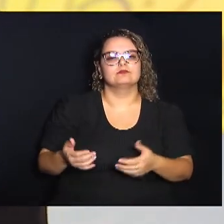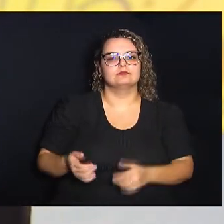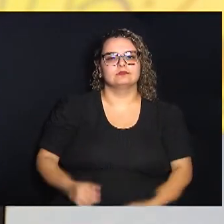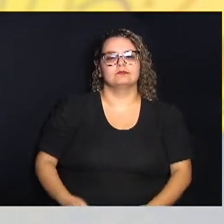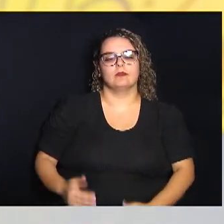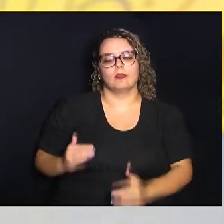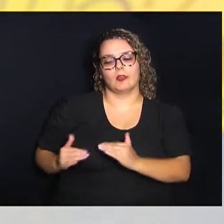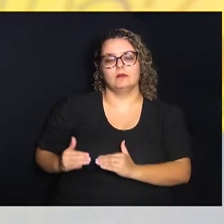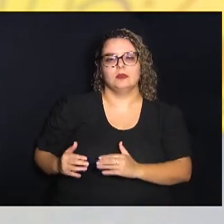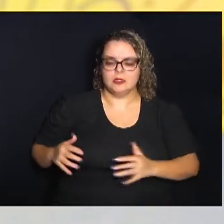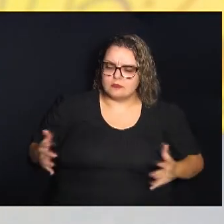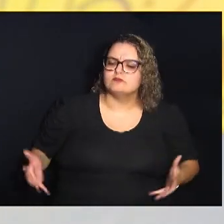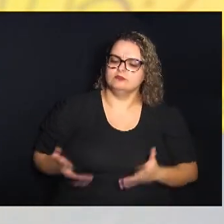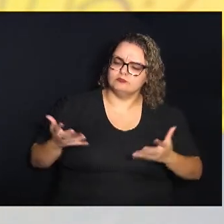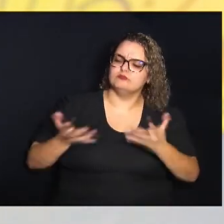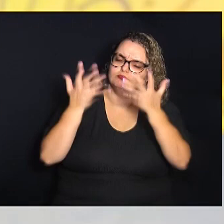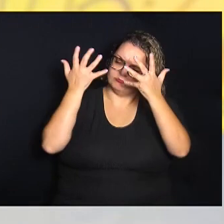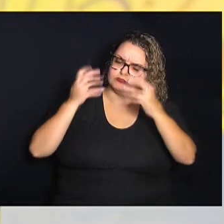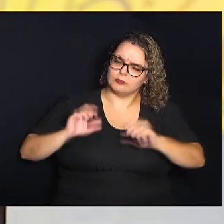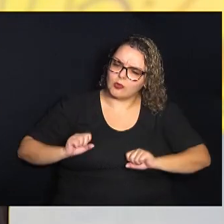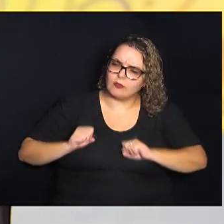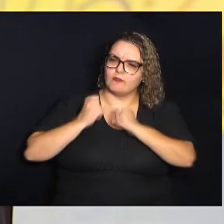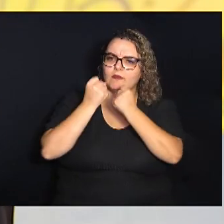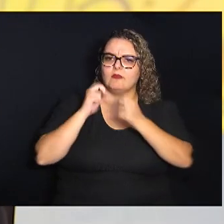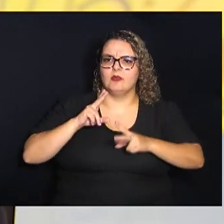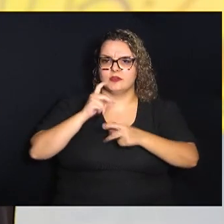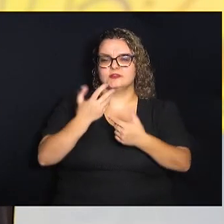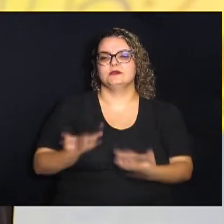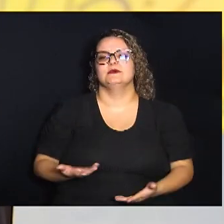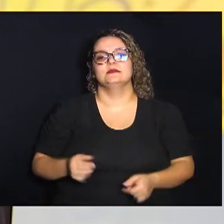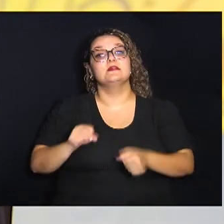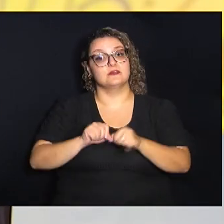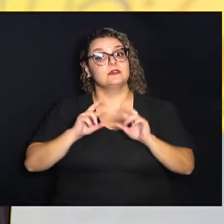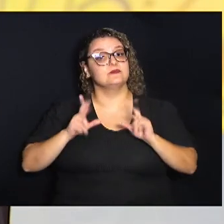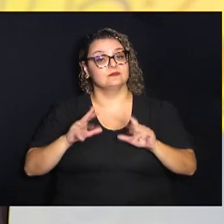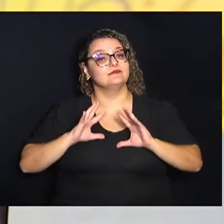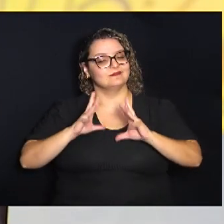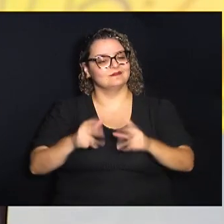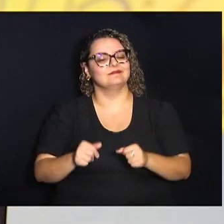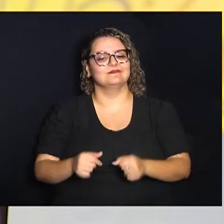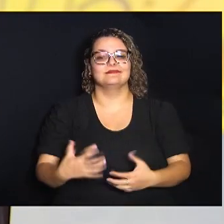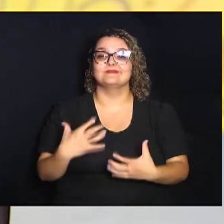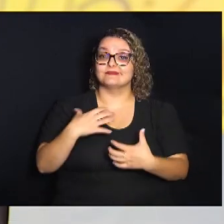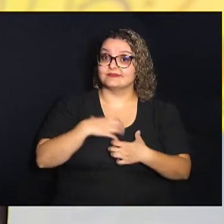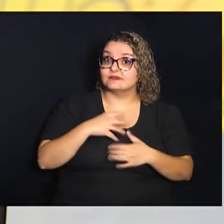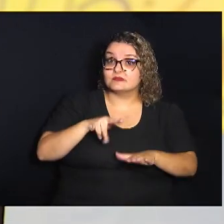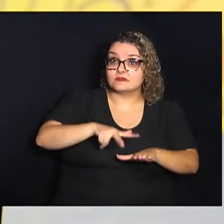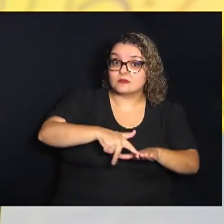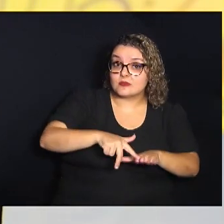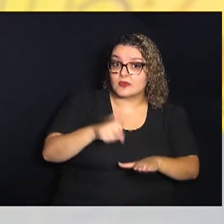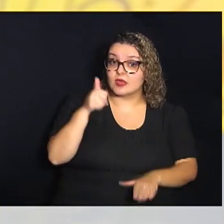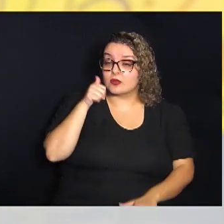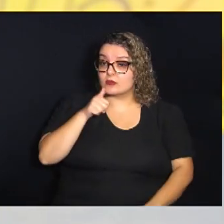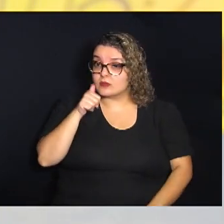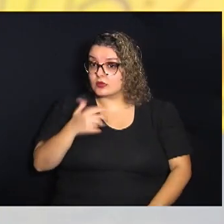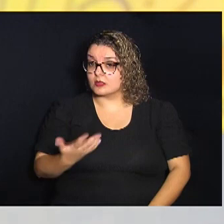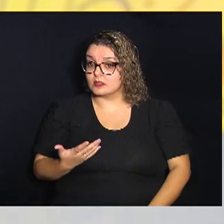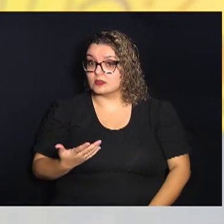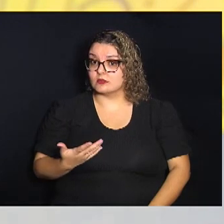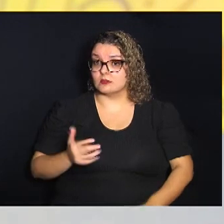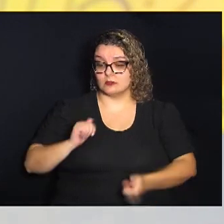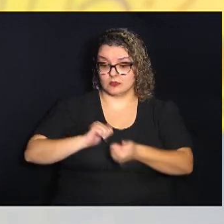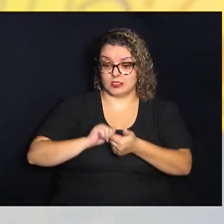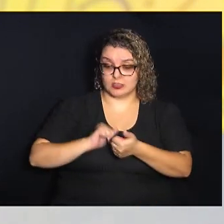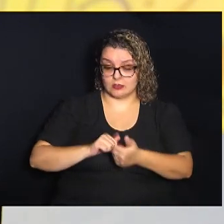estão vindo com embalo agora e vai fazer total diferença, porque eu sinto que o skate feminino, pela qualidade da